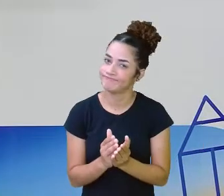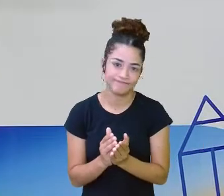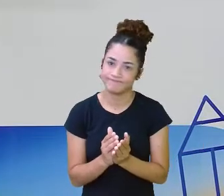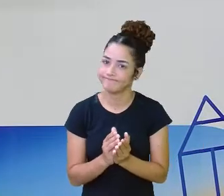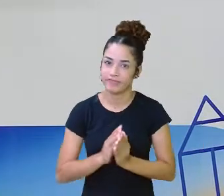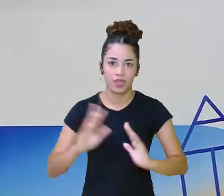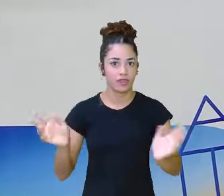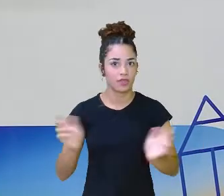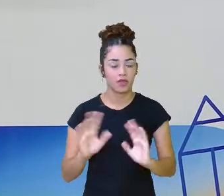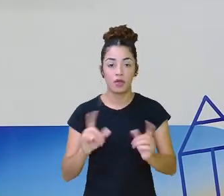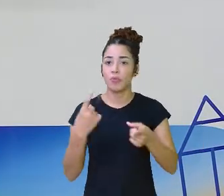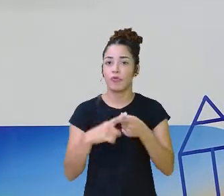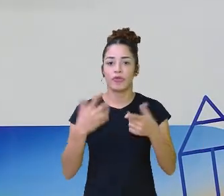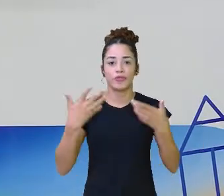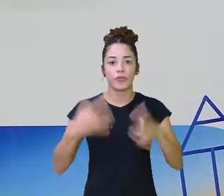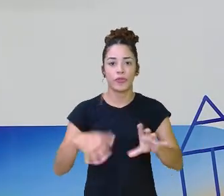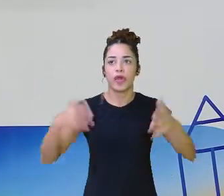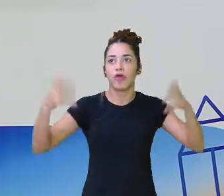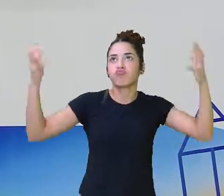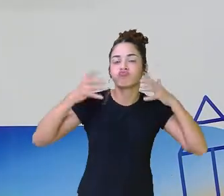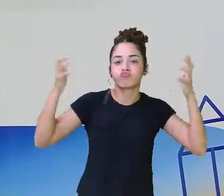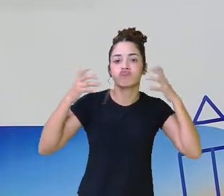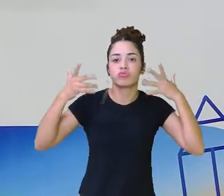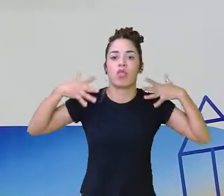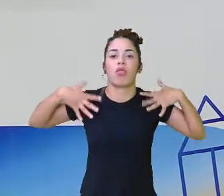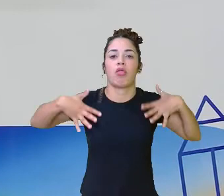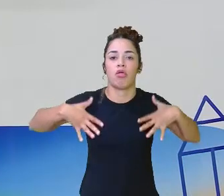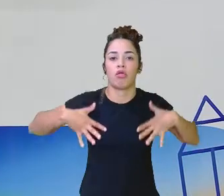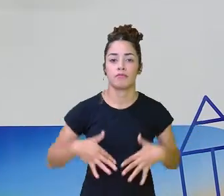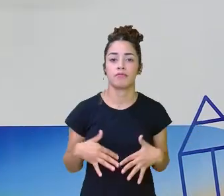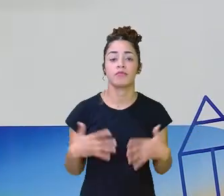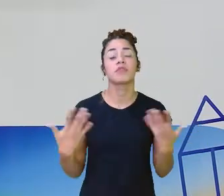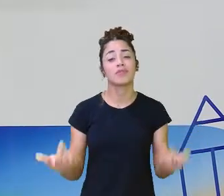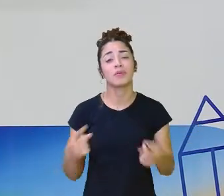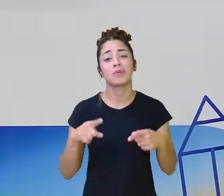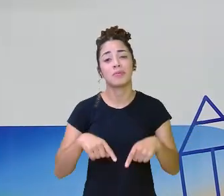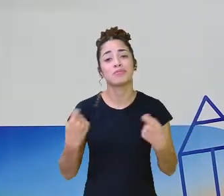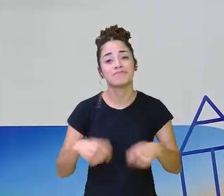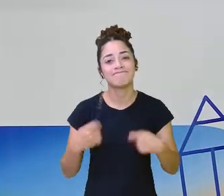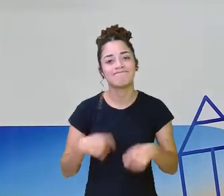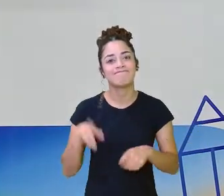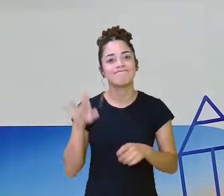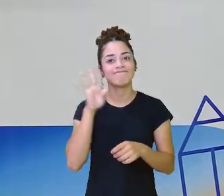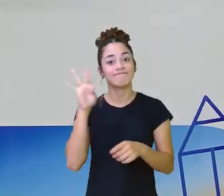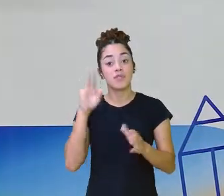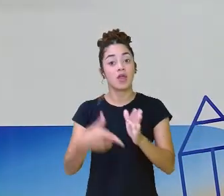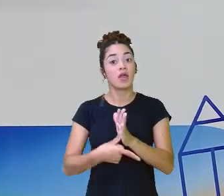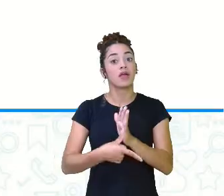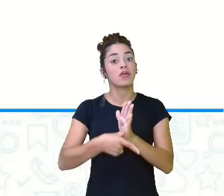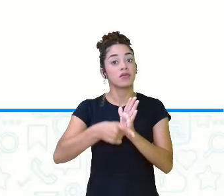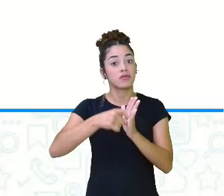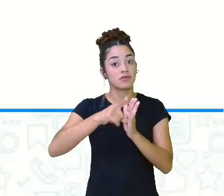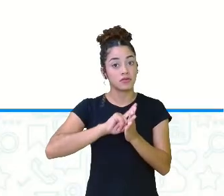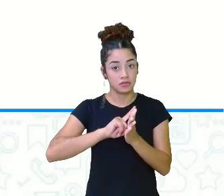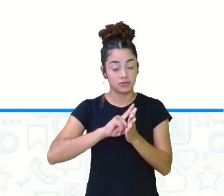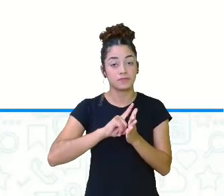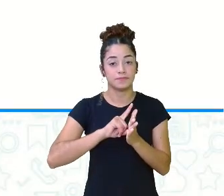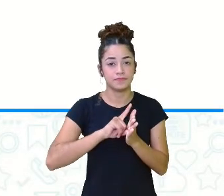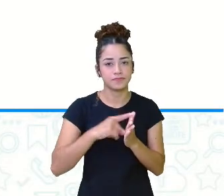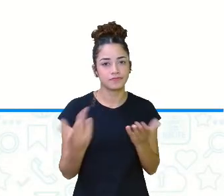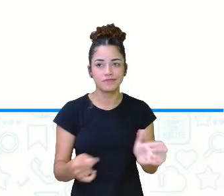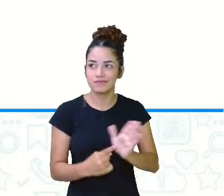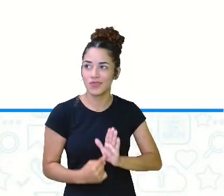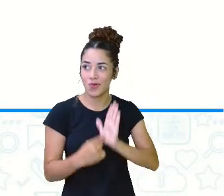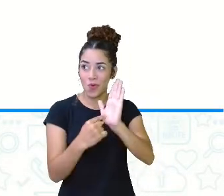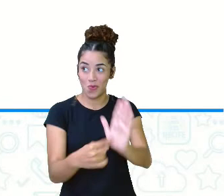porque ele não quer ficar todo molhado. Tudo isso ele leva em consideração antes de velejar. E eu coloquei aqui para a gente ver bem